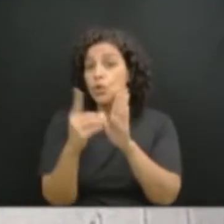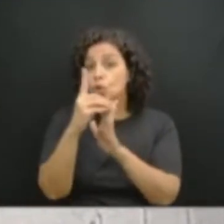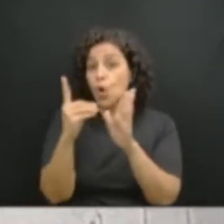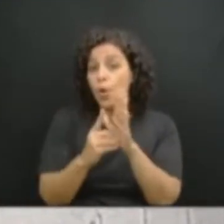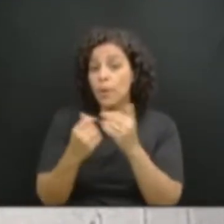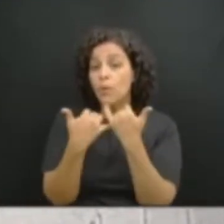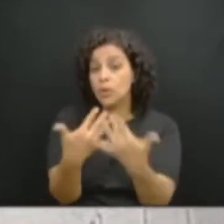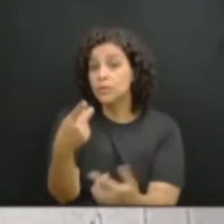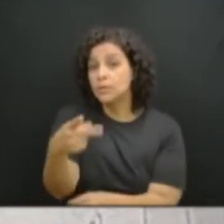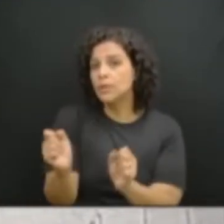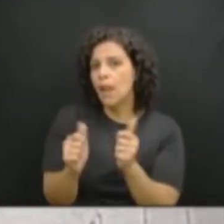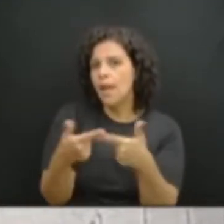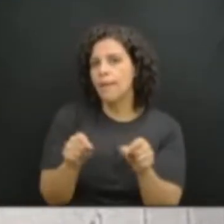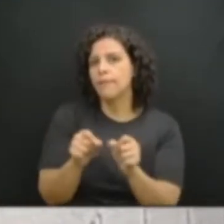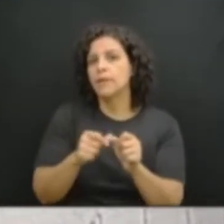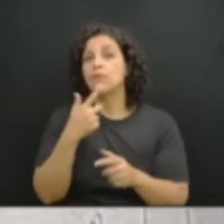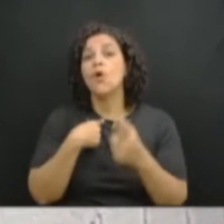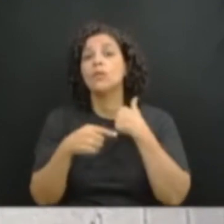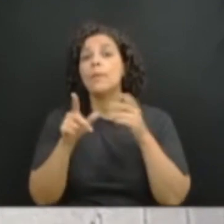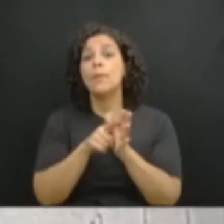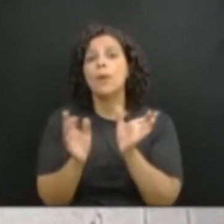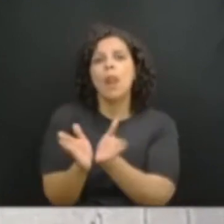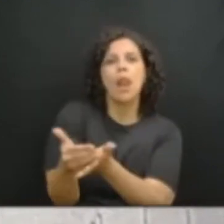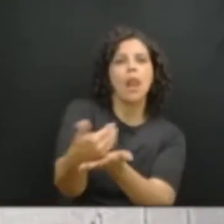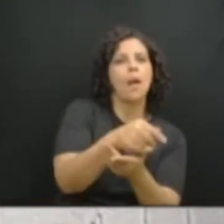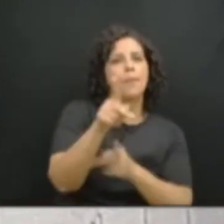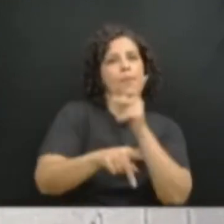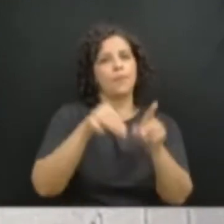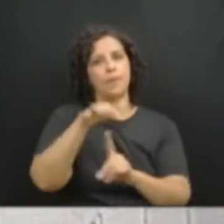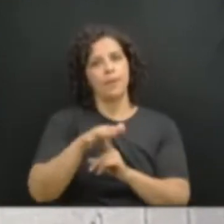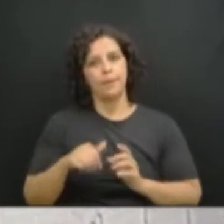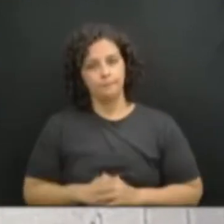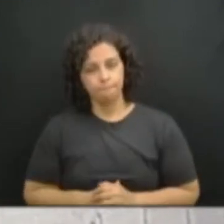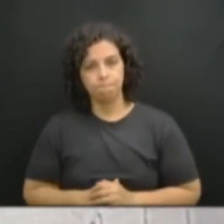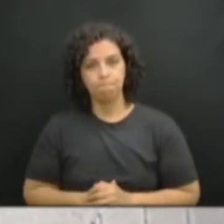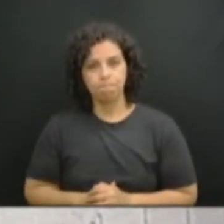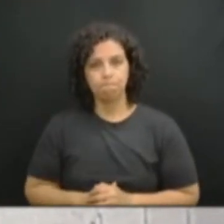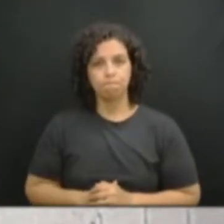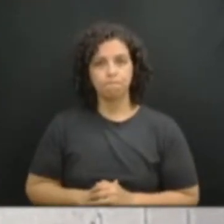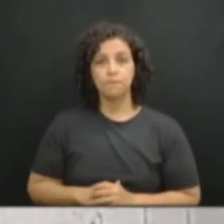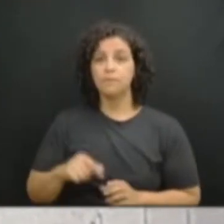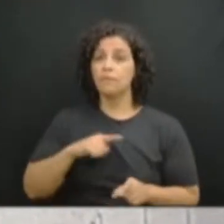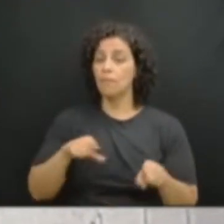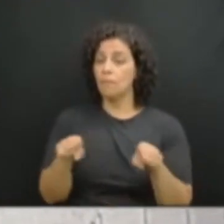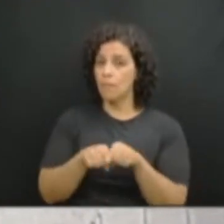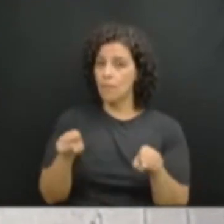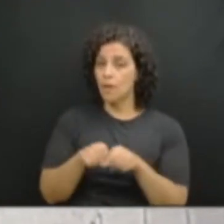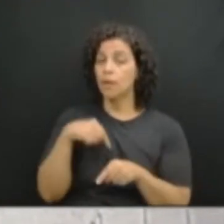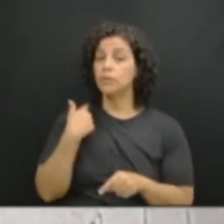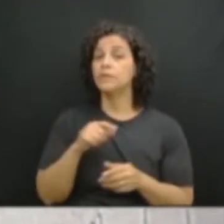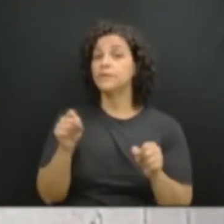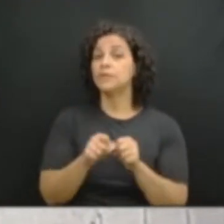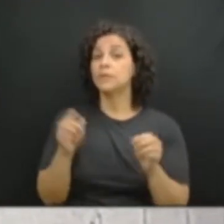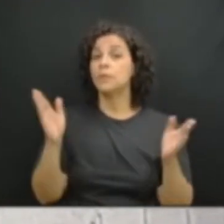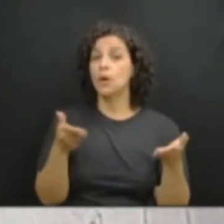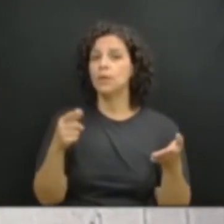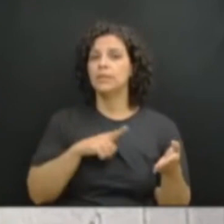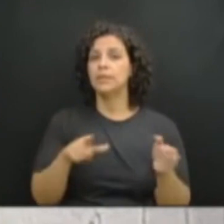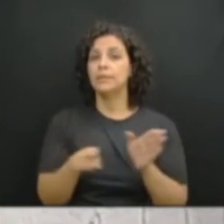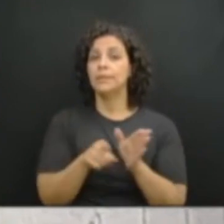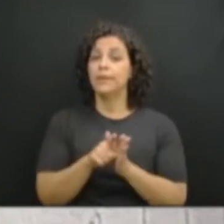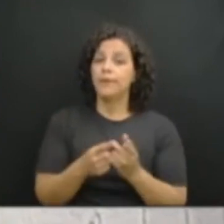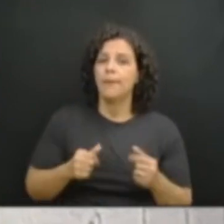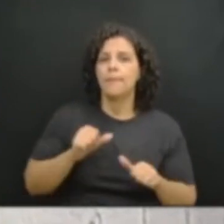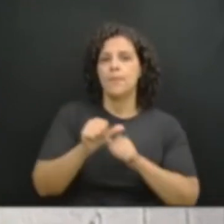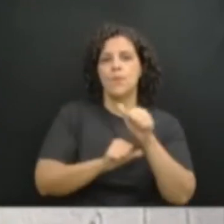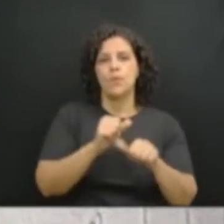audiências públicas e nos anseios colhidos da população paranaense. Para além disso, é cobrada a